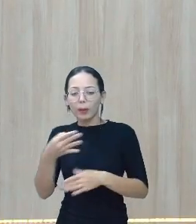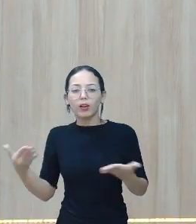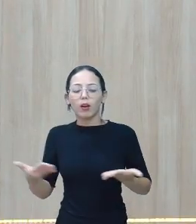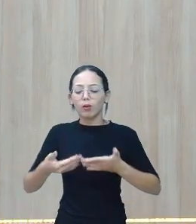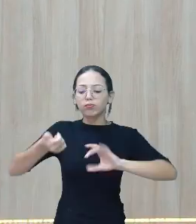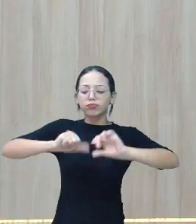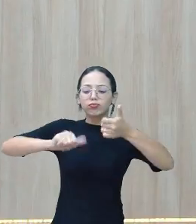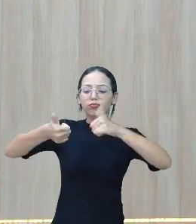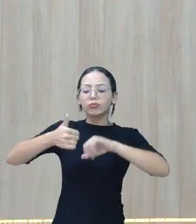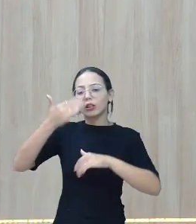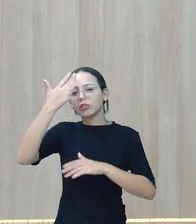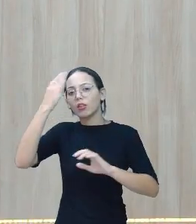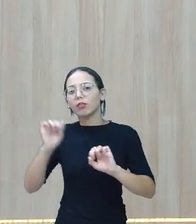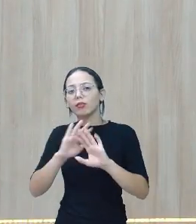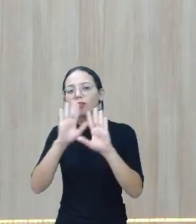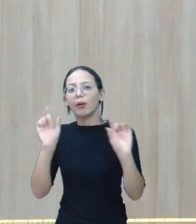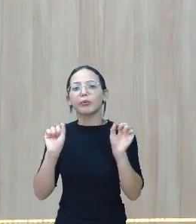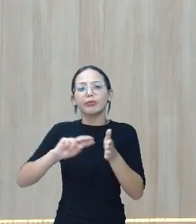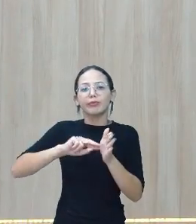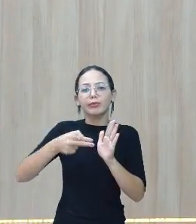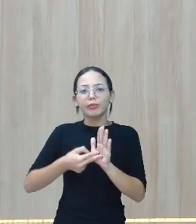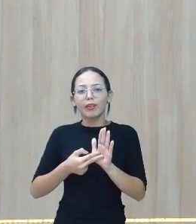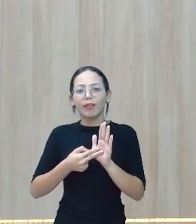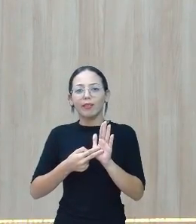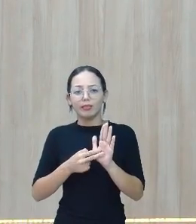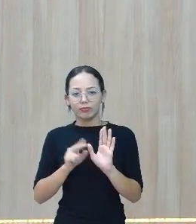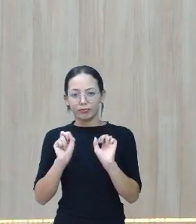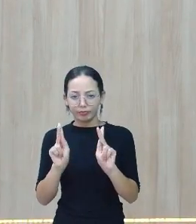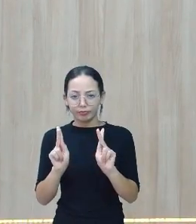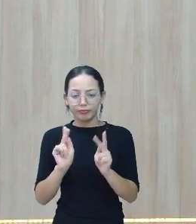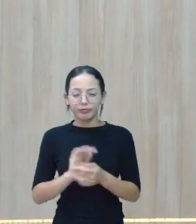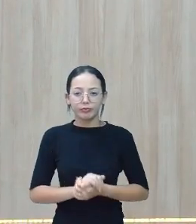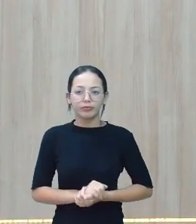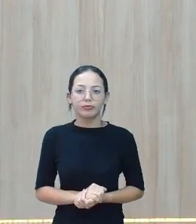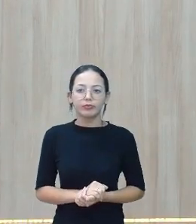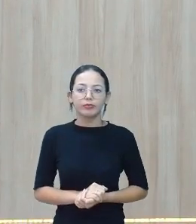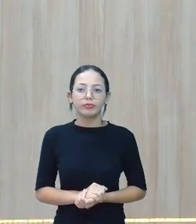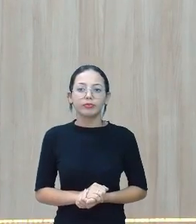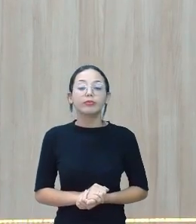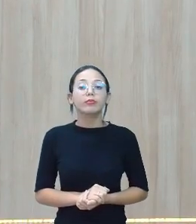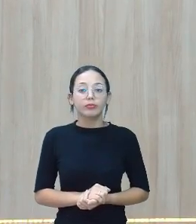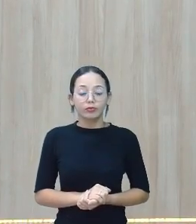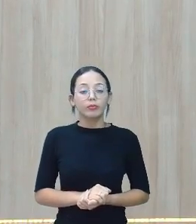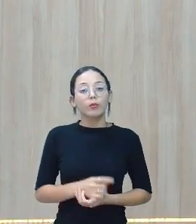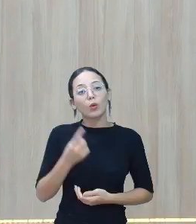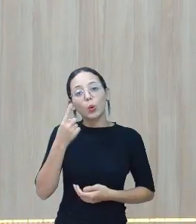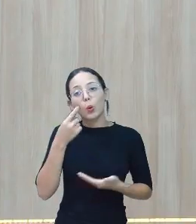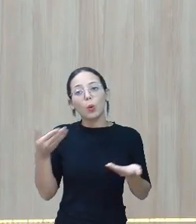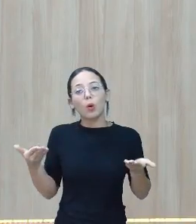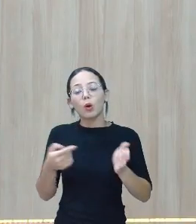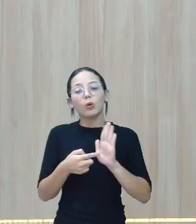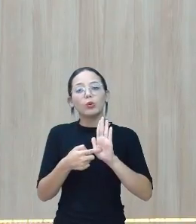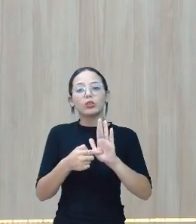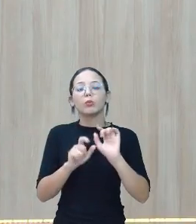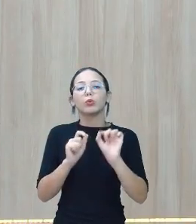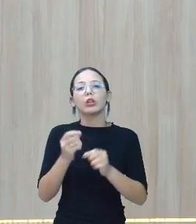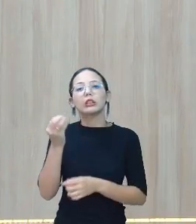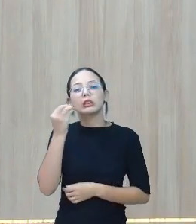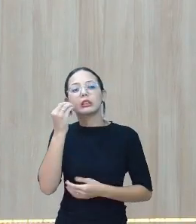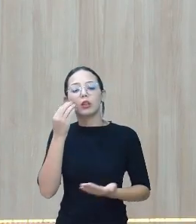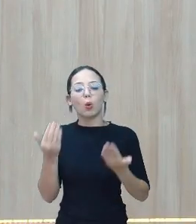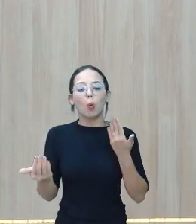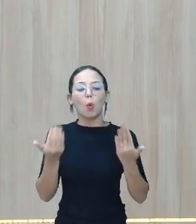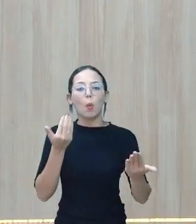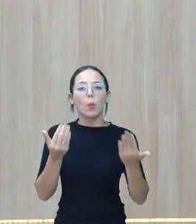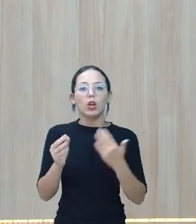análise, fazer uma interpretação daquela situação, tá certo? Então, no exemplo que eu vou trazer aí, eu vou tentar